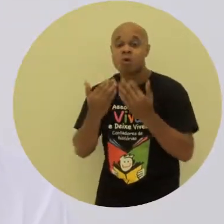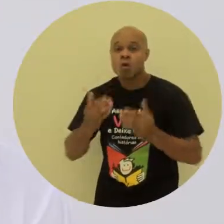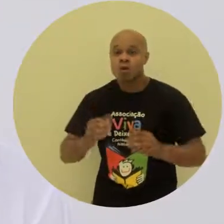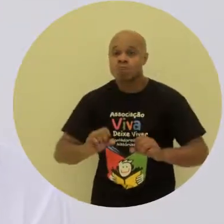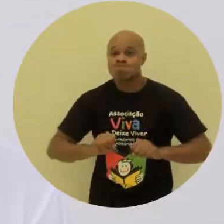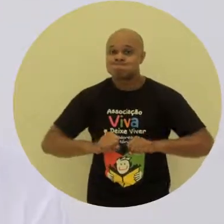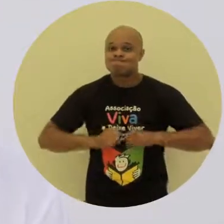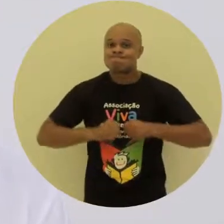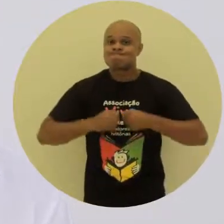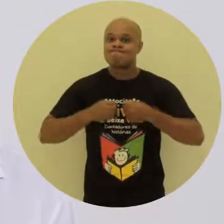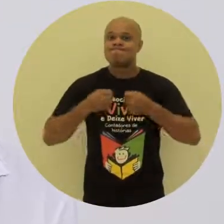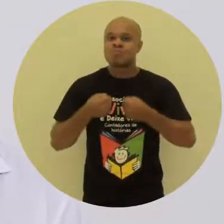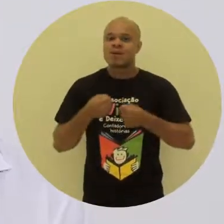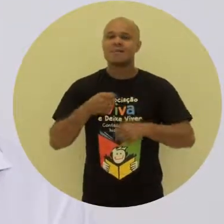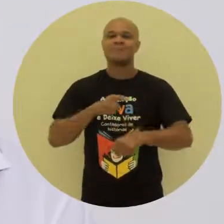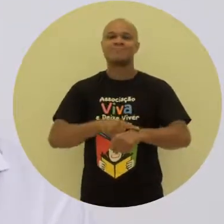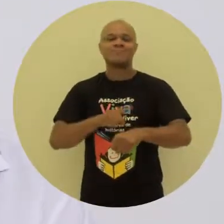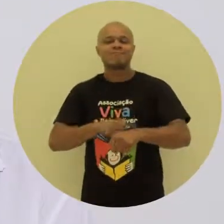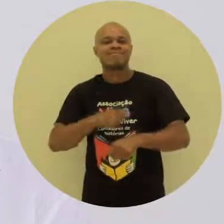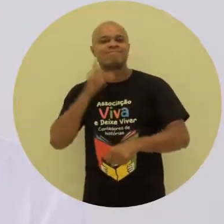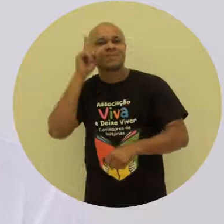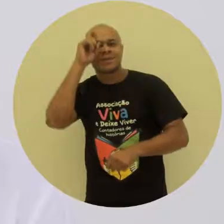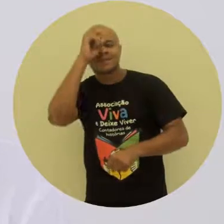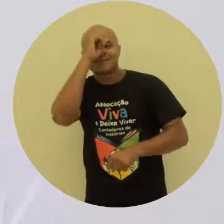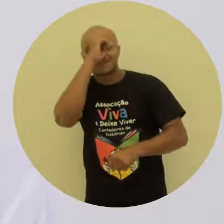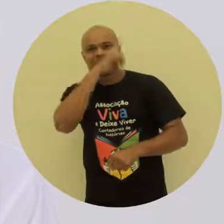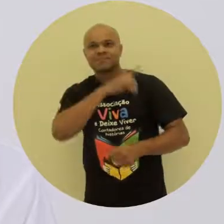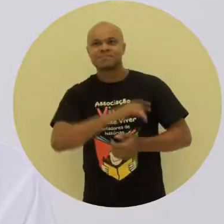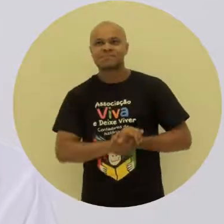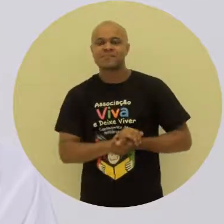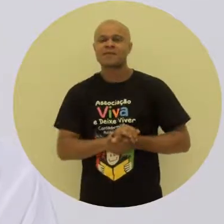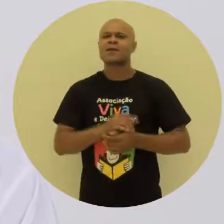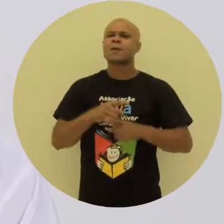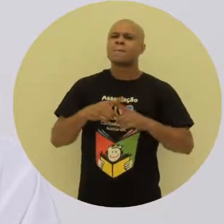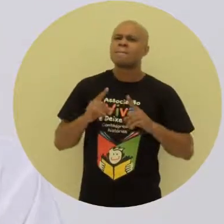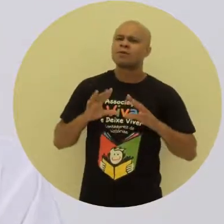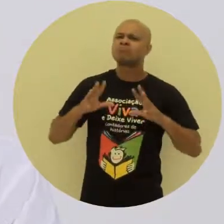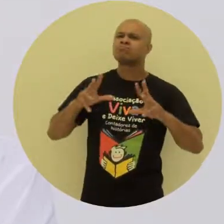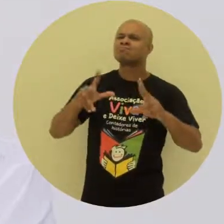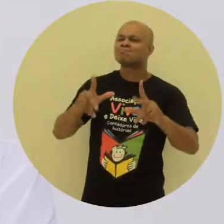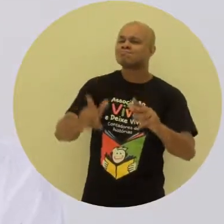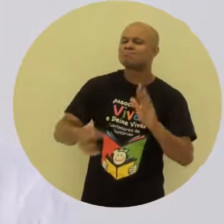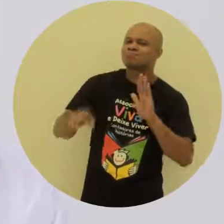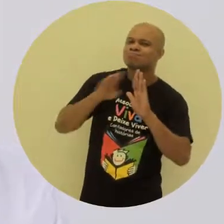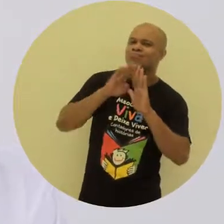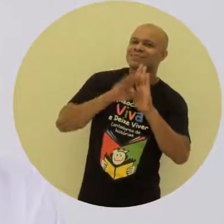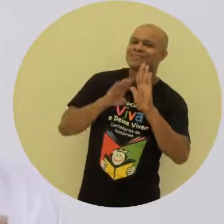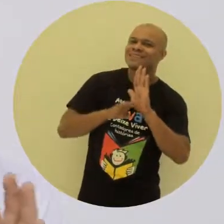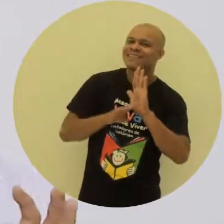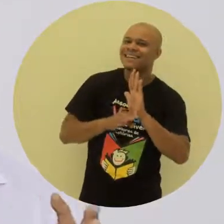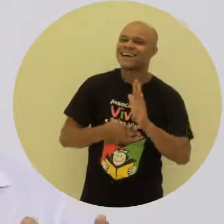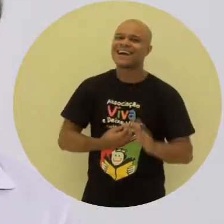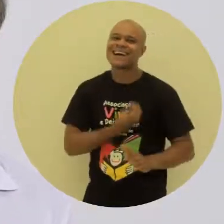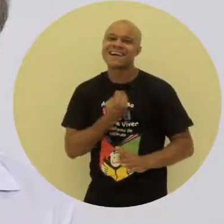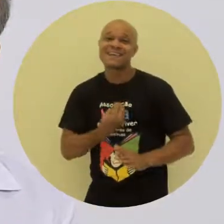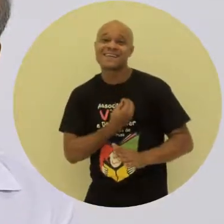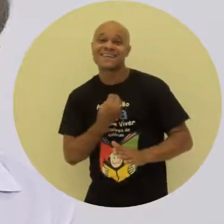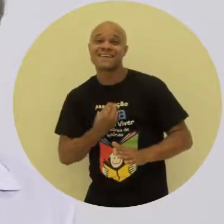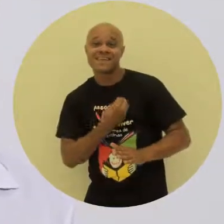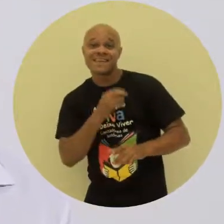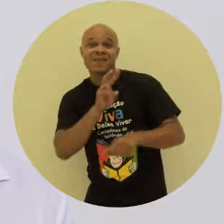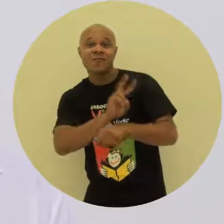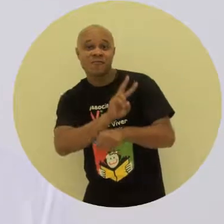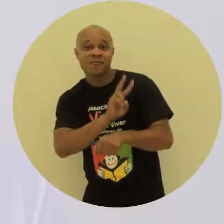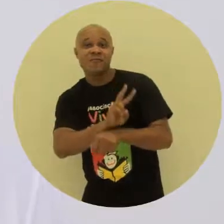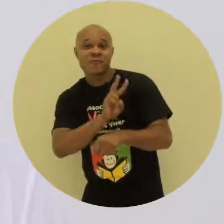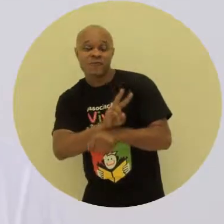né? Nesse momento tão frágil e tão delicado. Todo o nosso processo também passa por uma vivência